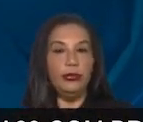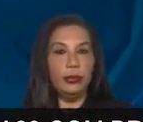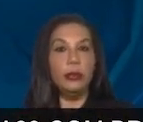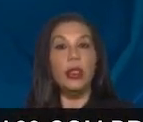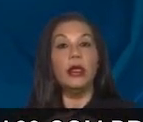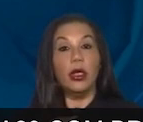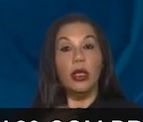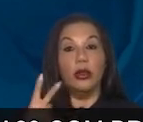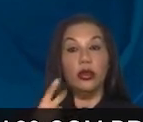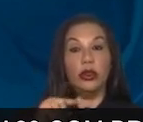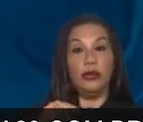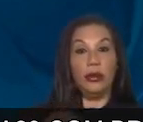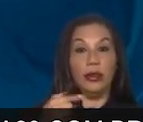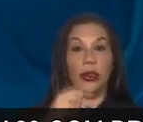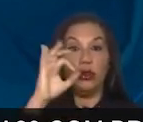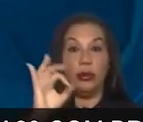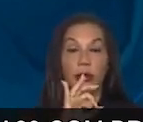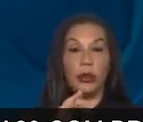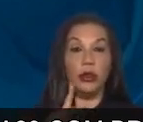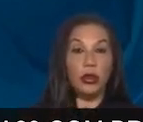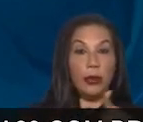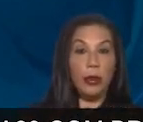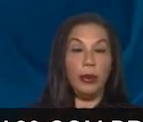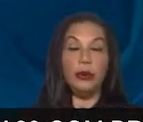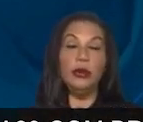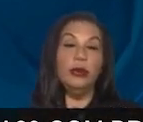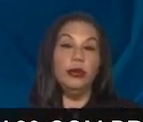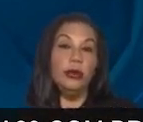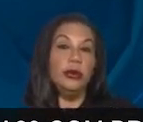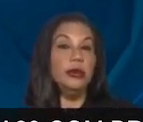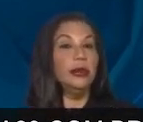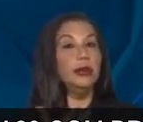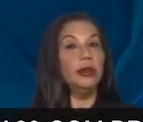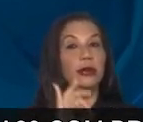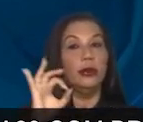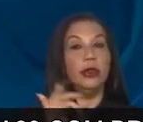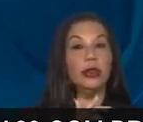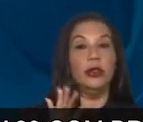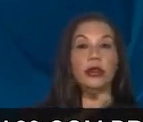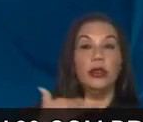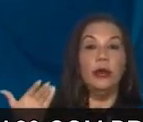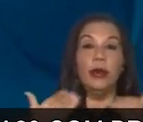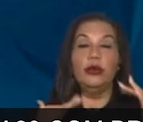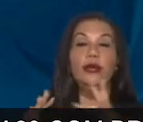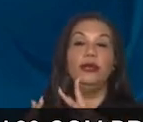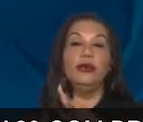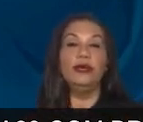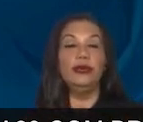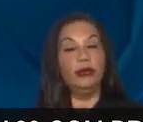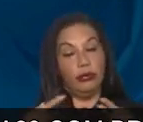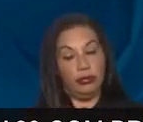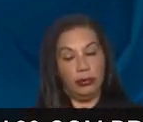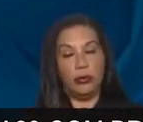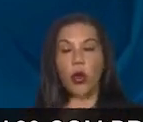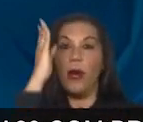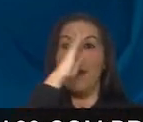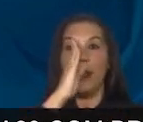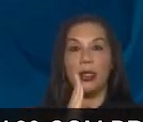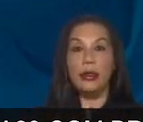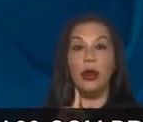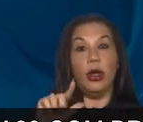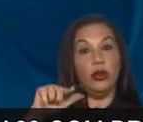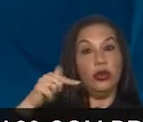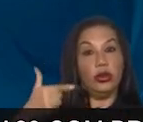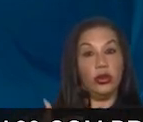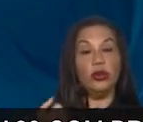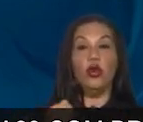Com 2,7% da população mundial, 10% das mortes globais foram aqui. O Brasil foi o 2º